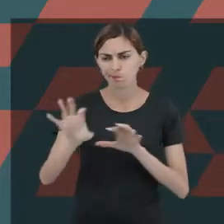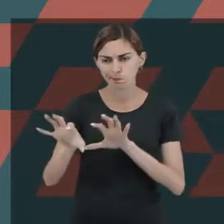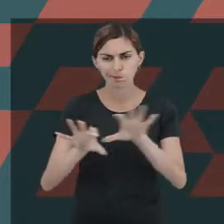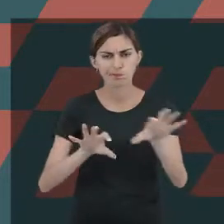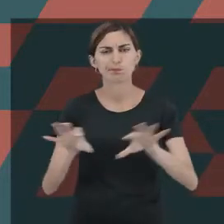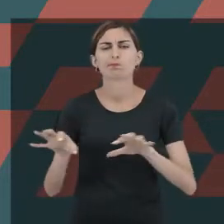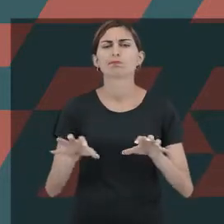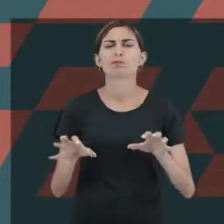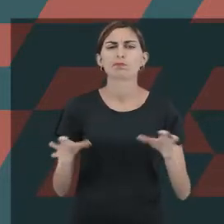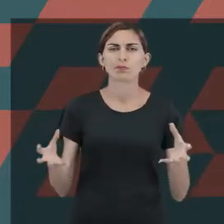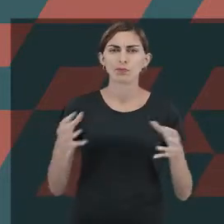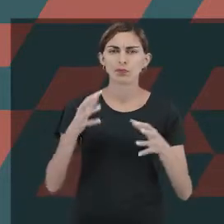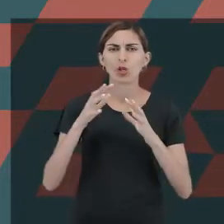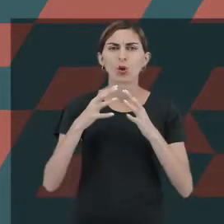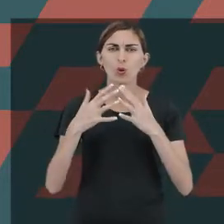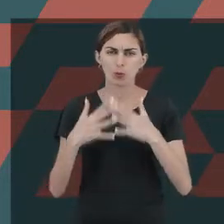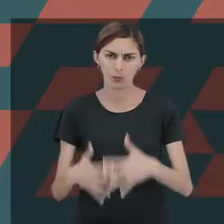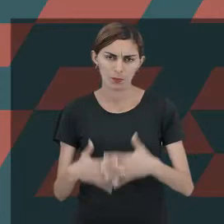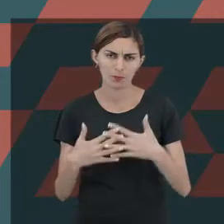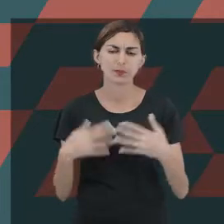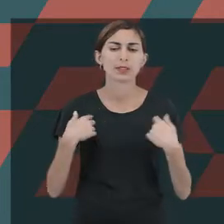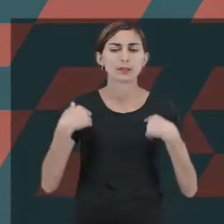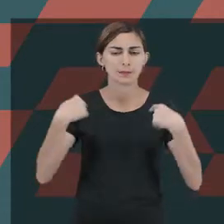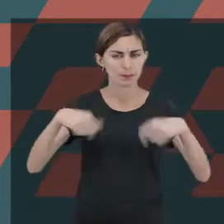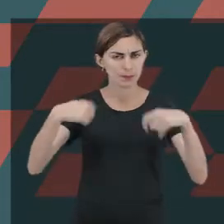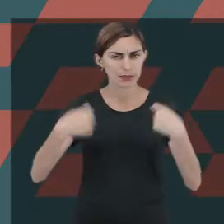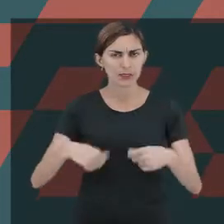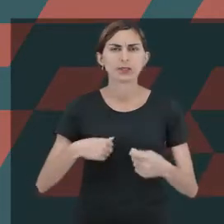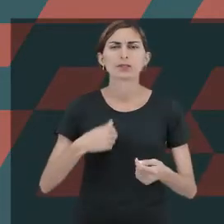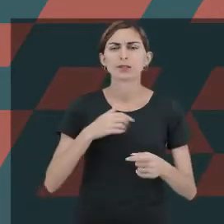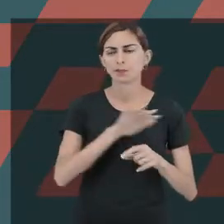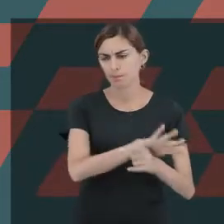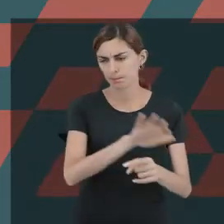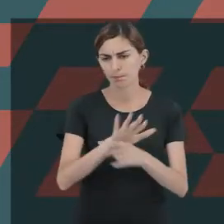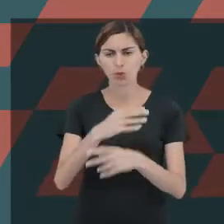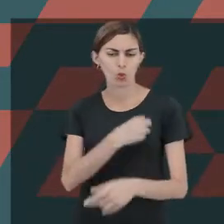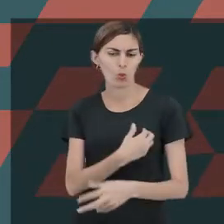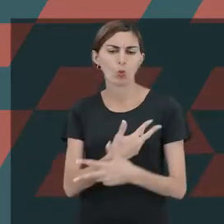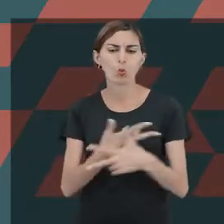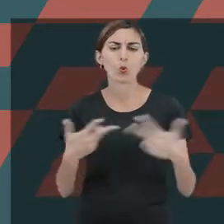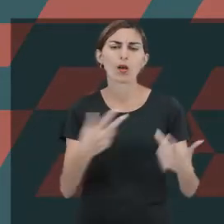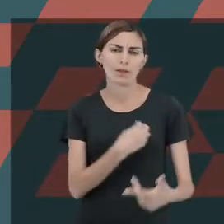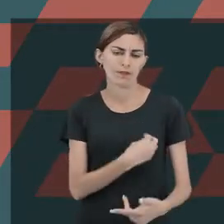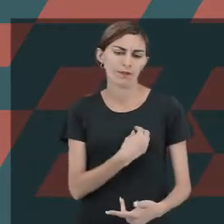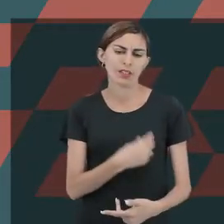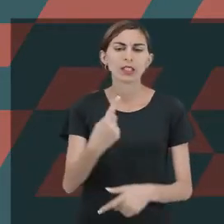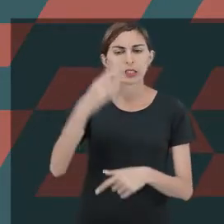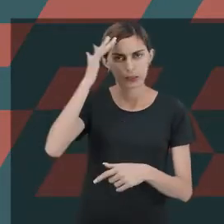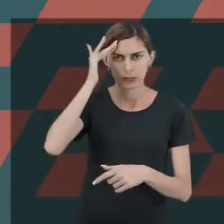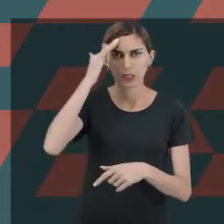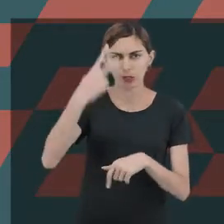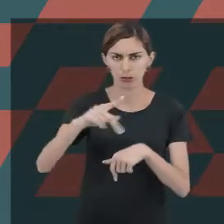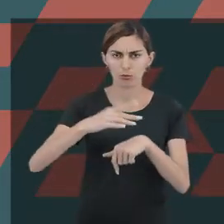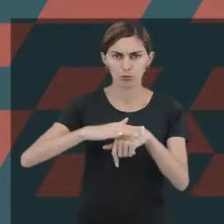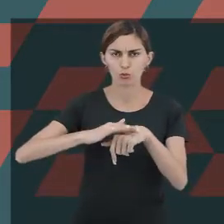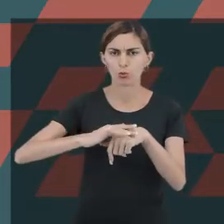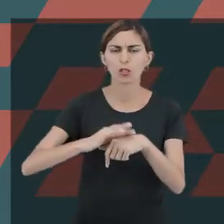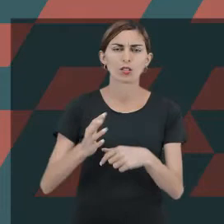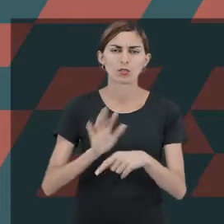de ações bem integrada entre uma equipe bem complexa para a gente poder realmente dar uma qualidade de vida,